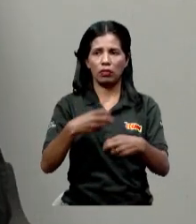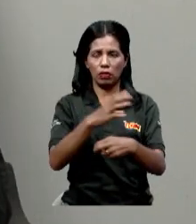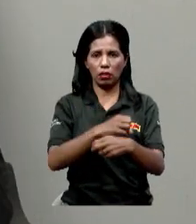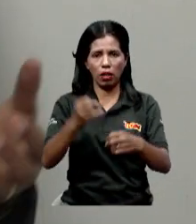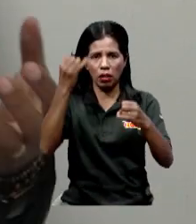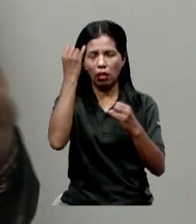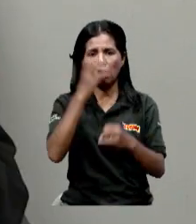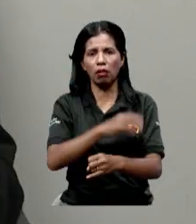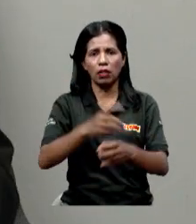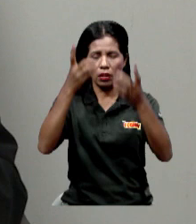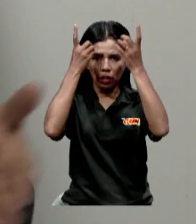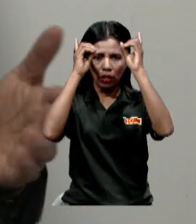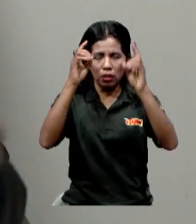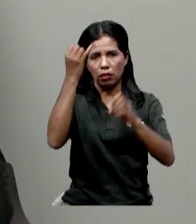ane.